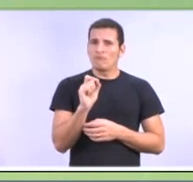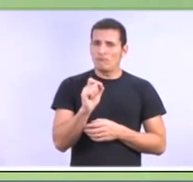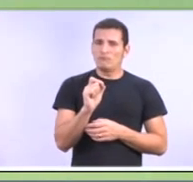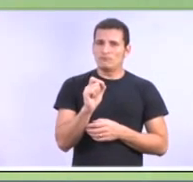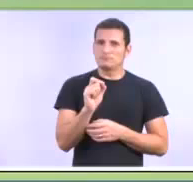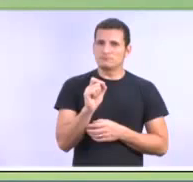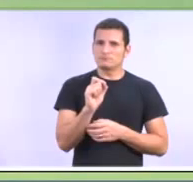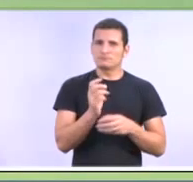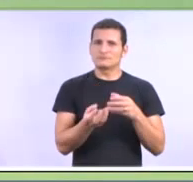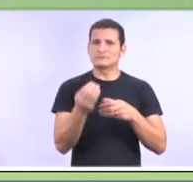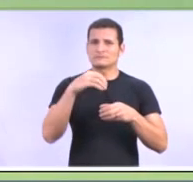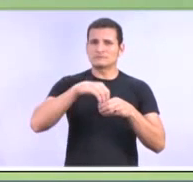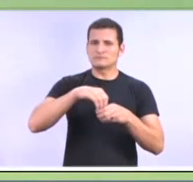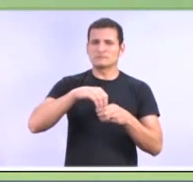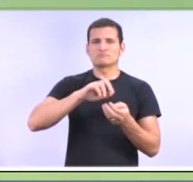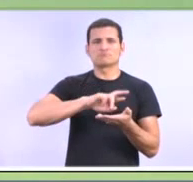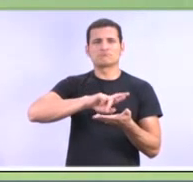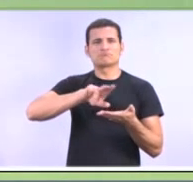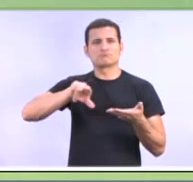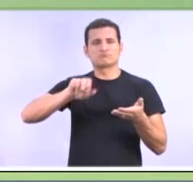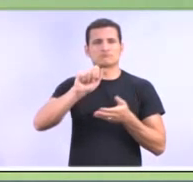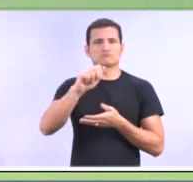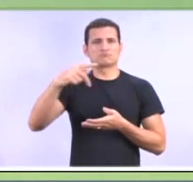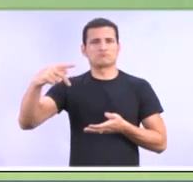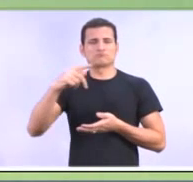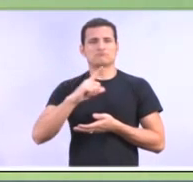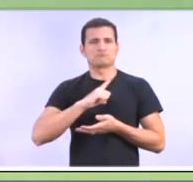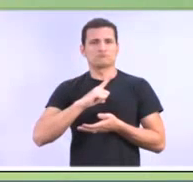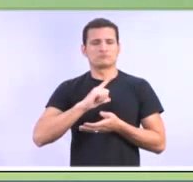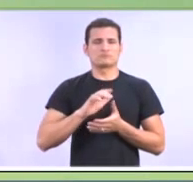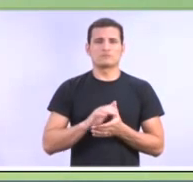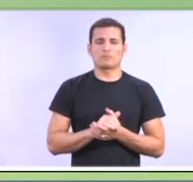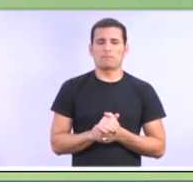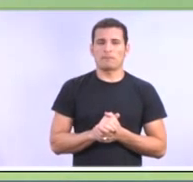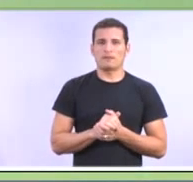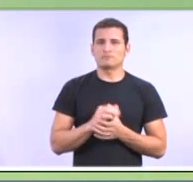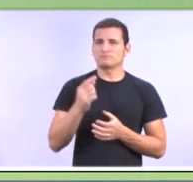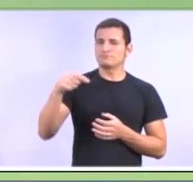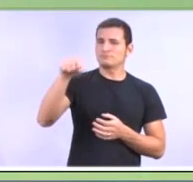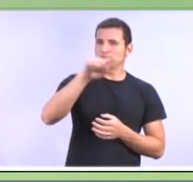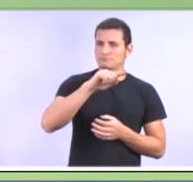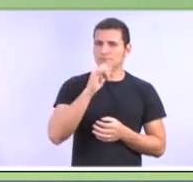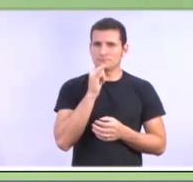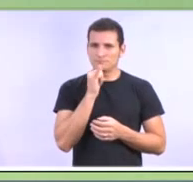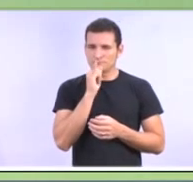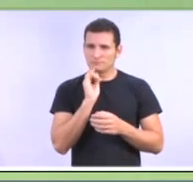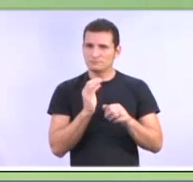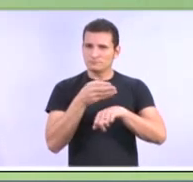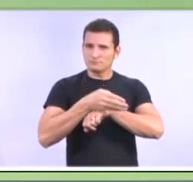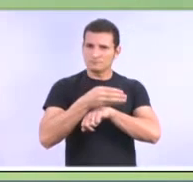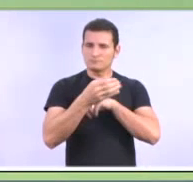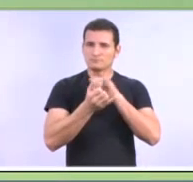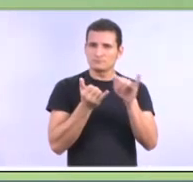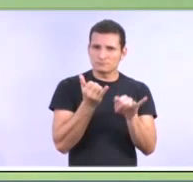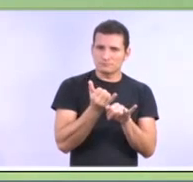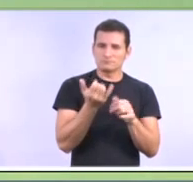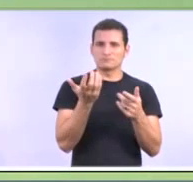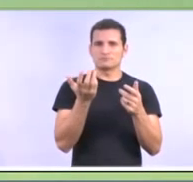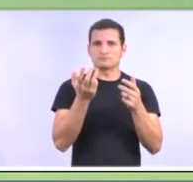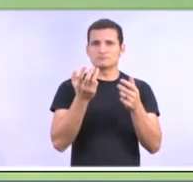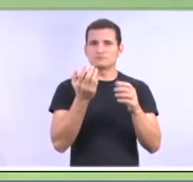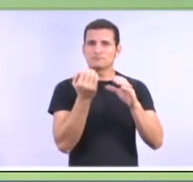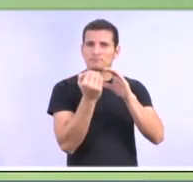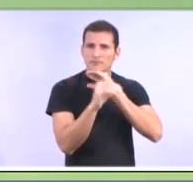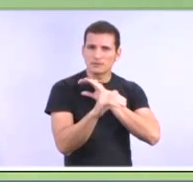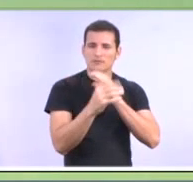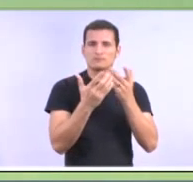variedade de aplicações. Quais de vocês aí não estão, quando acessam a internet, não acessam um e-mail, acessam uma